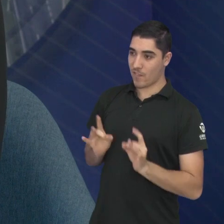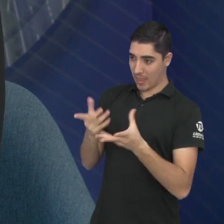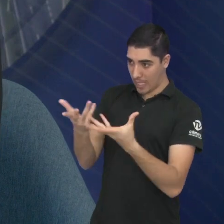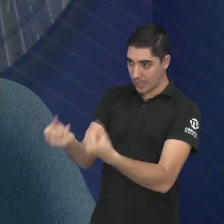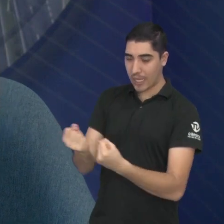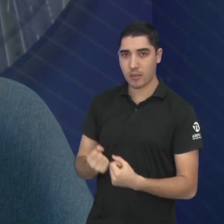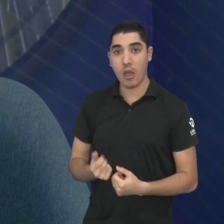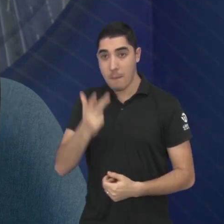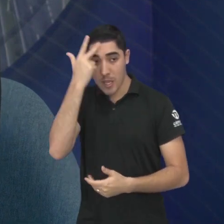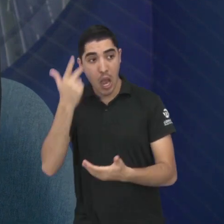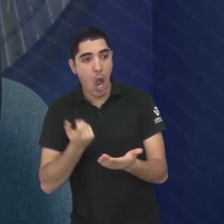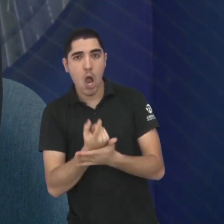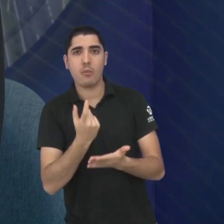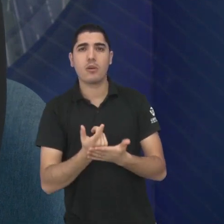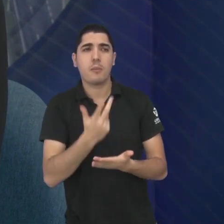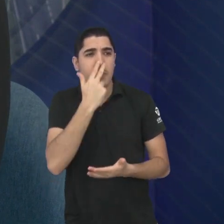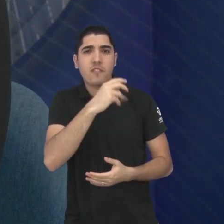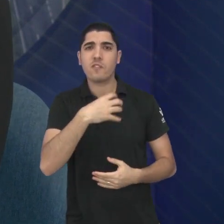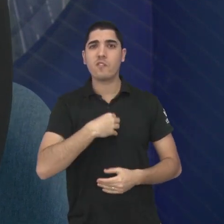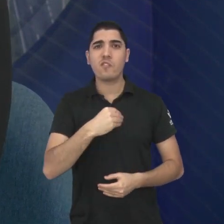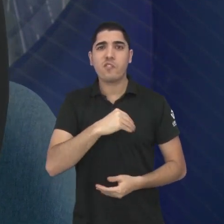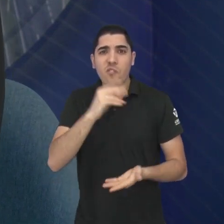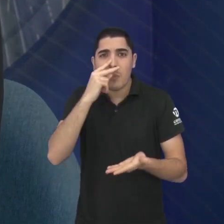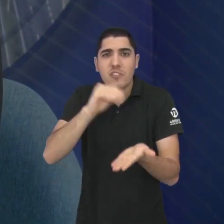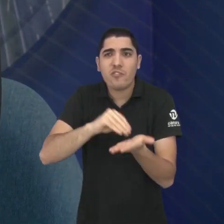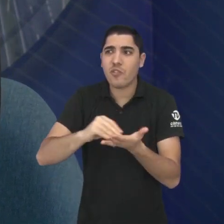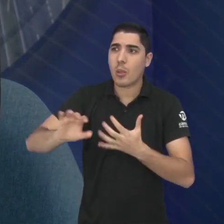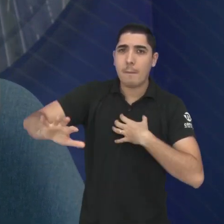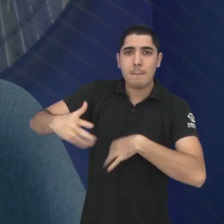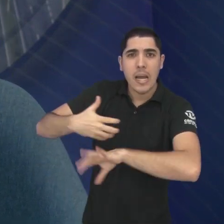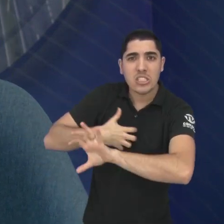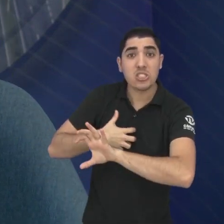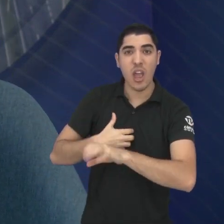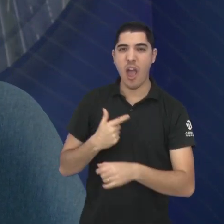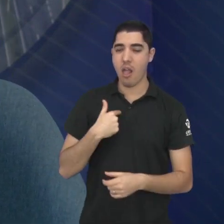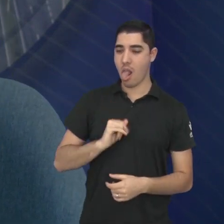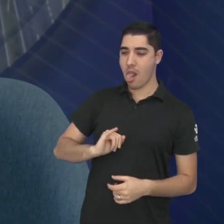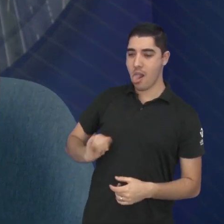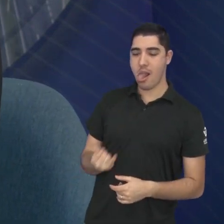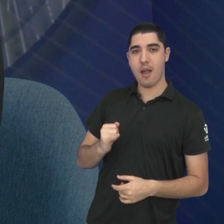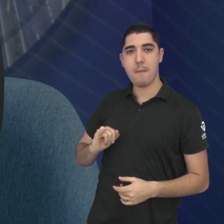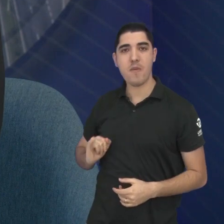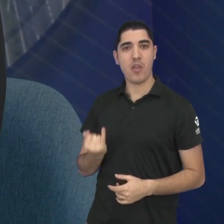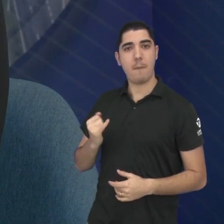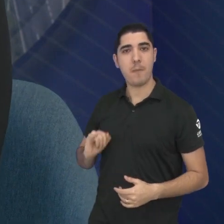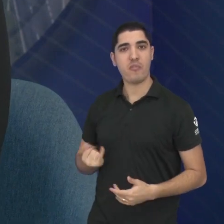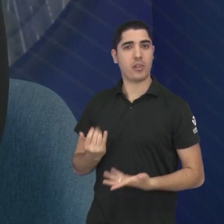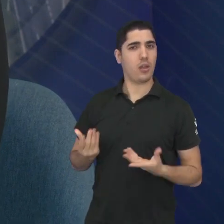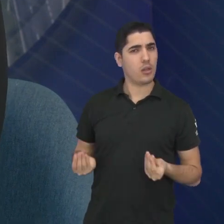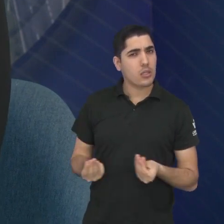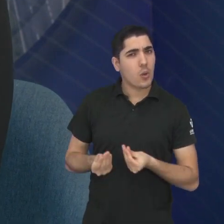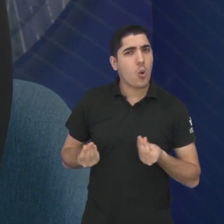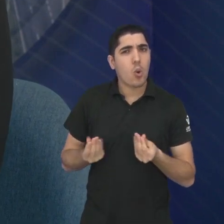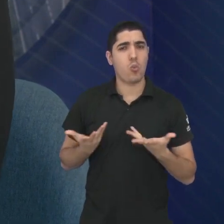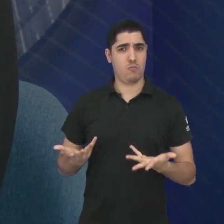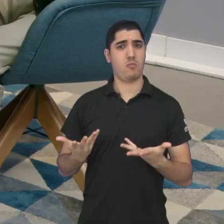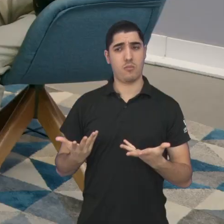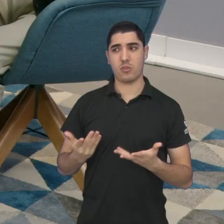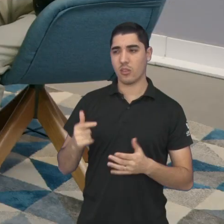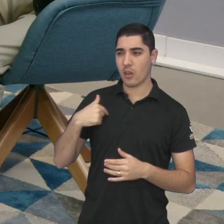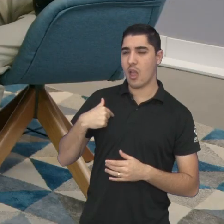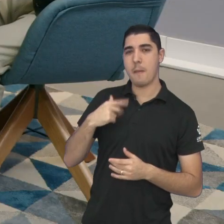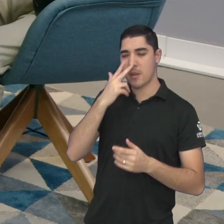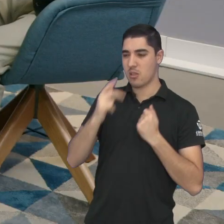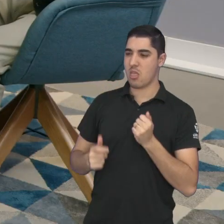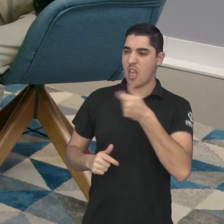de sensibilidade do ser humano, que ainda quer lucrar em cima de quem não tem nada, né, de famílias com crianças que